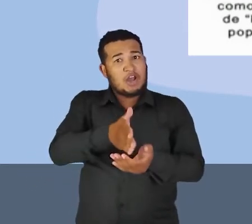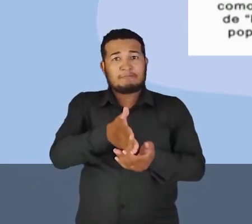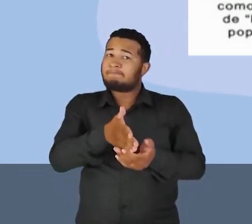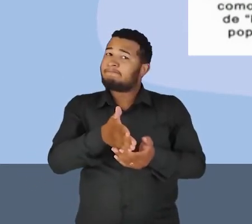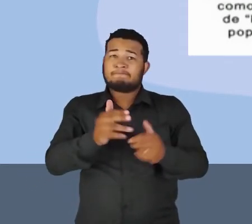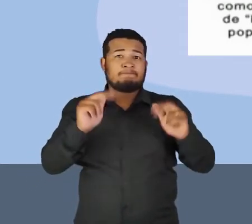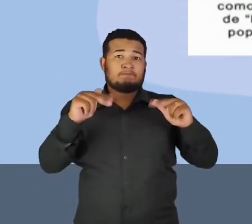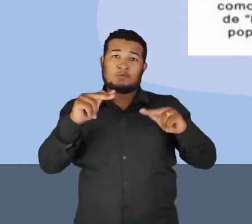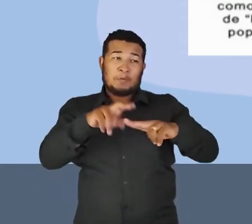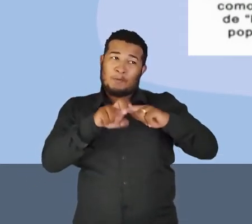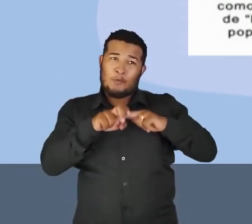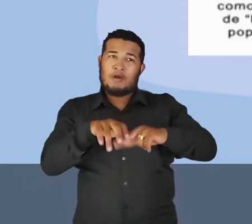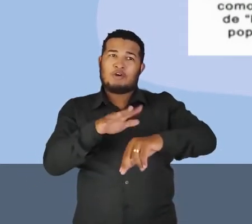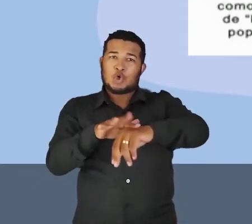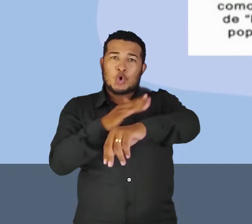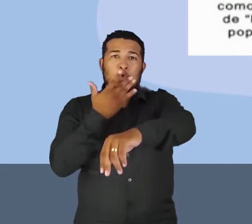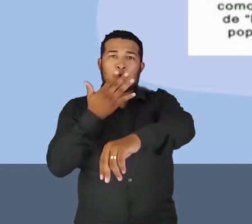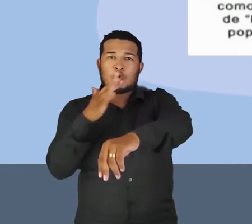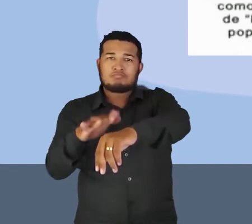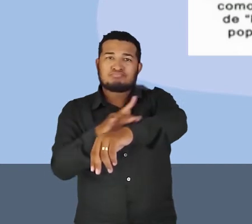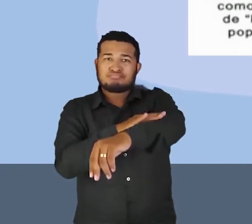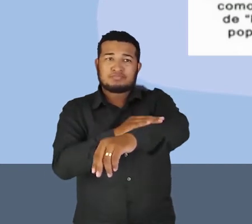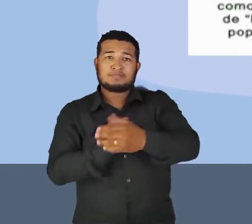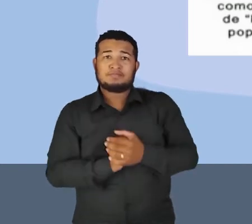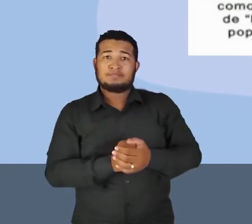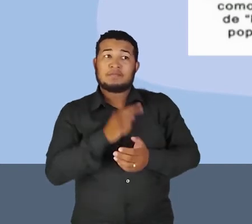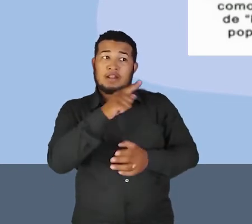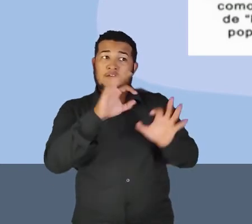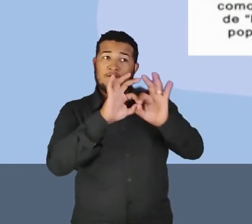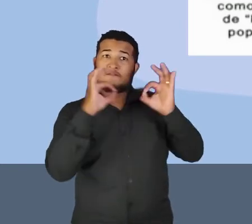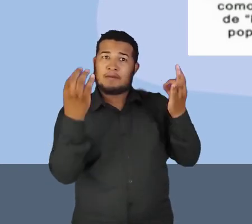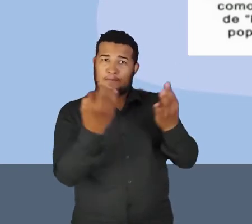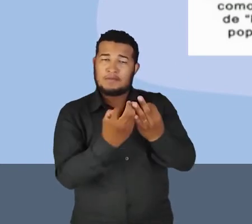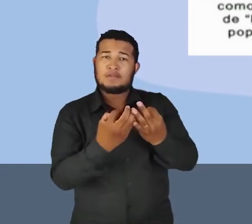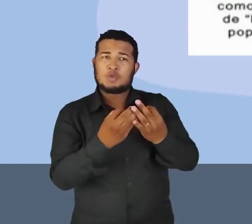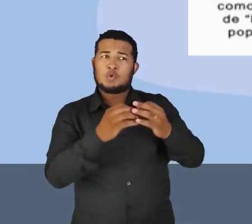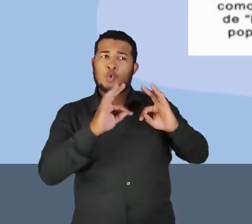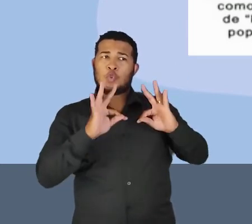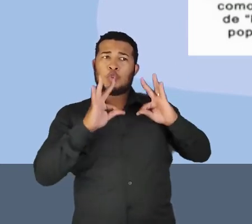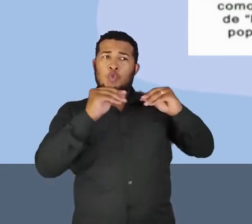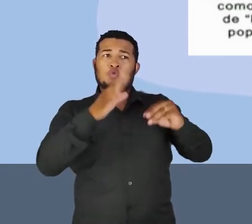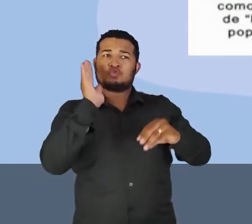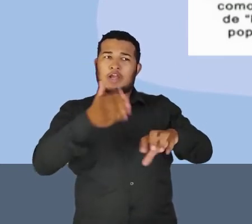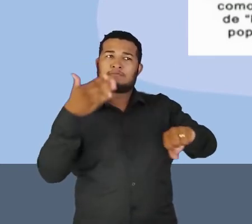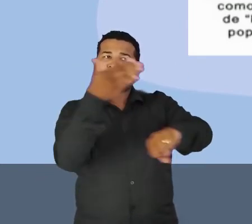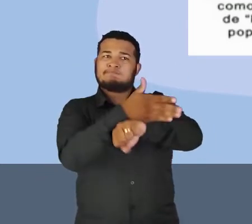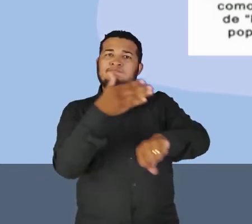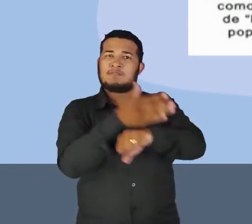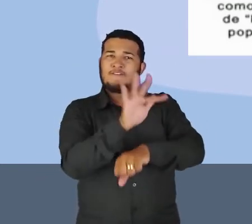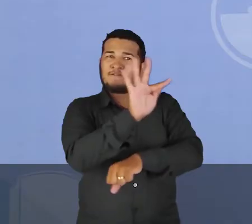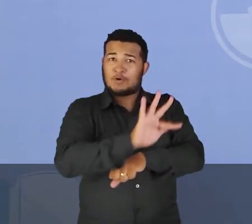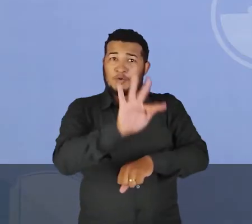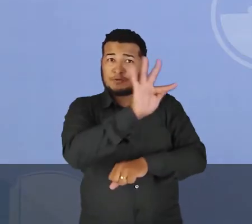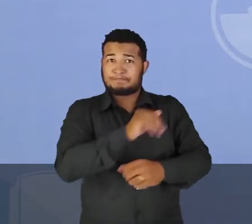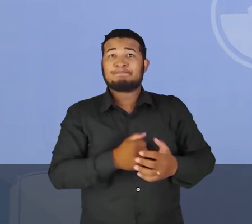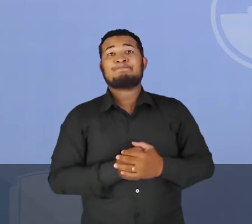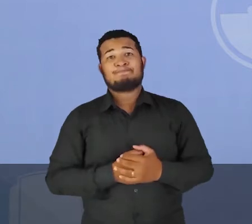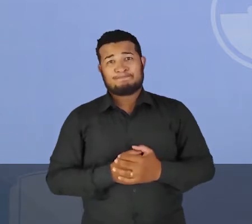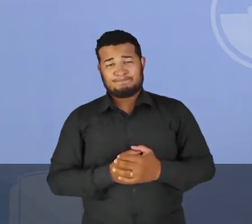por causa da cor dele. Na família dele, todo mundo já foi para a faculdade. Vem aqui comigo.